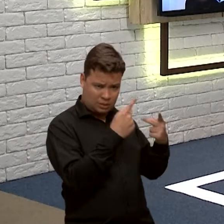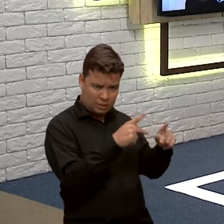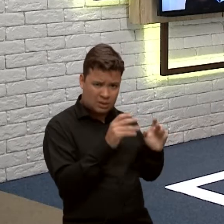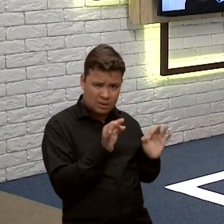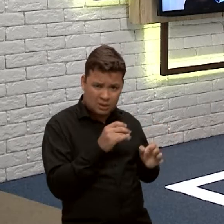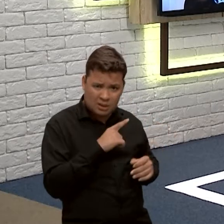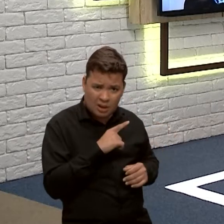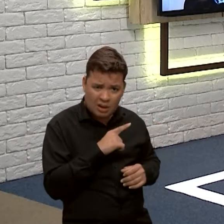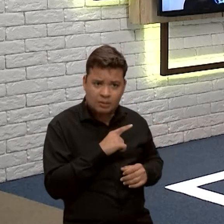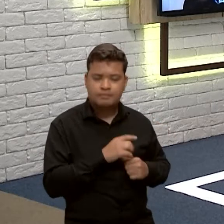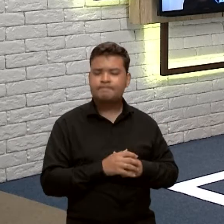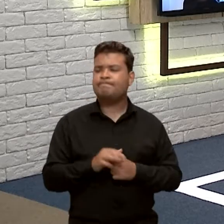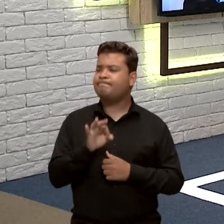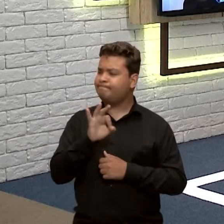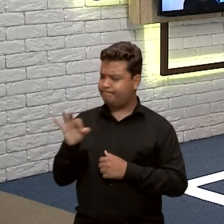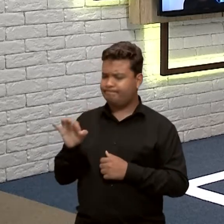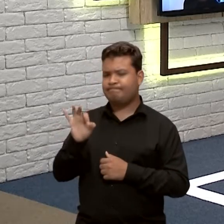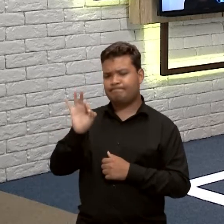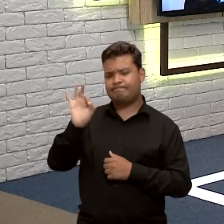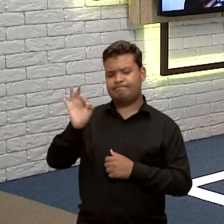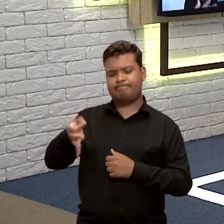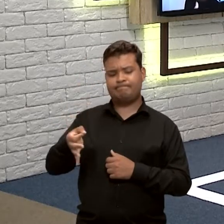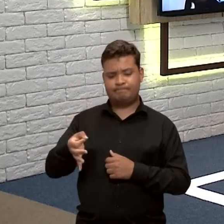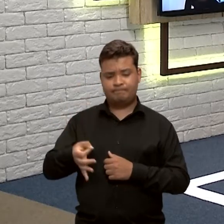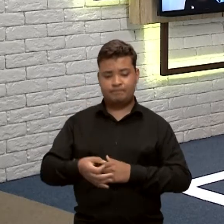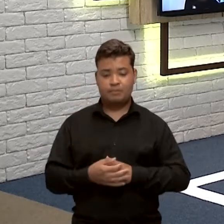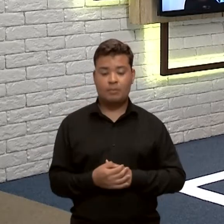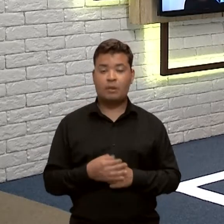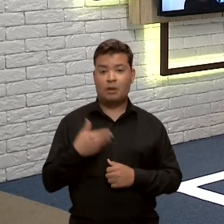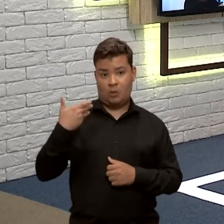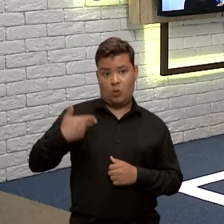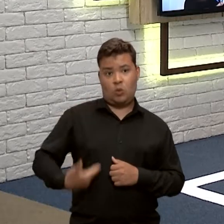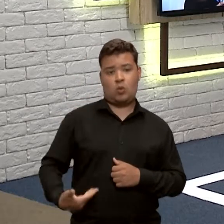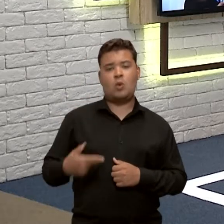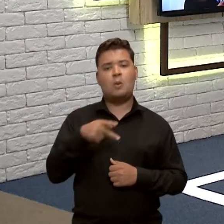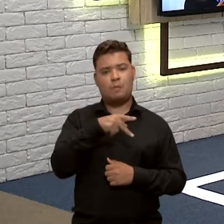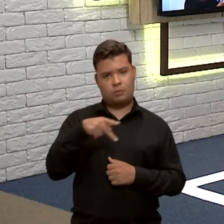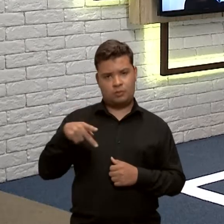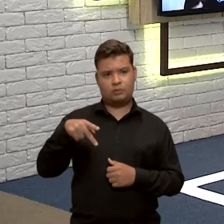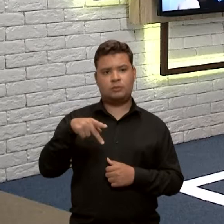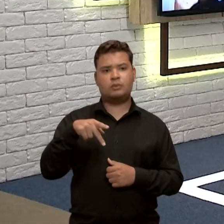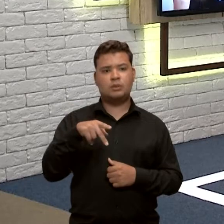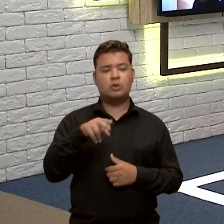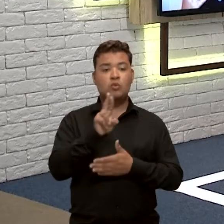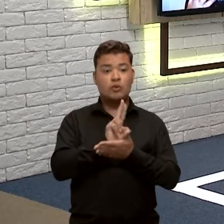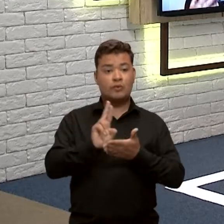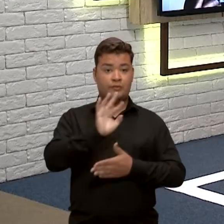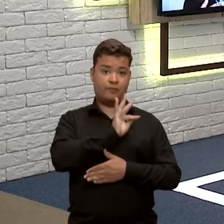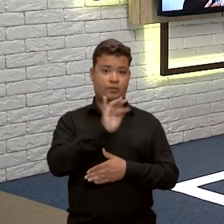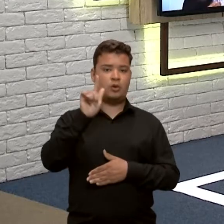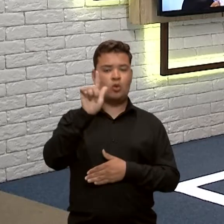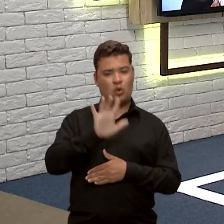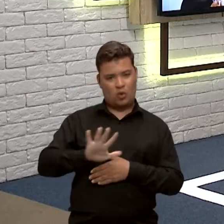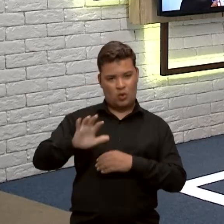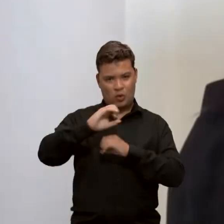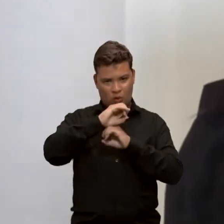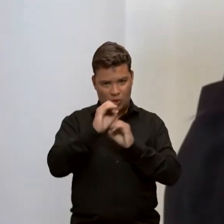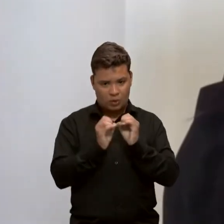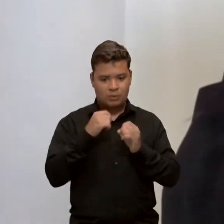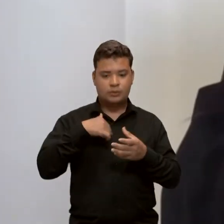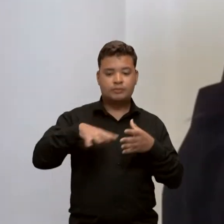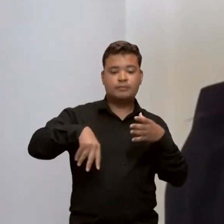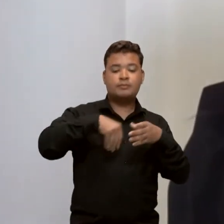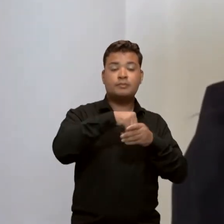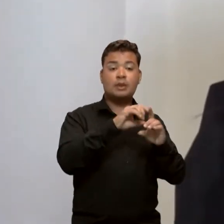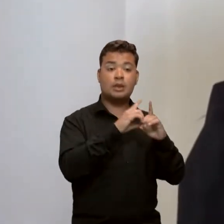Ótimo, Camila. Sim. Eu, enquanto professora, né, da Universidade Federal de Goiás, atuando especificamente no